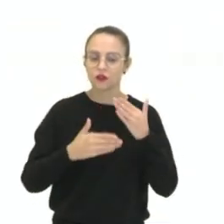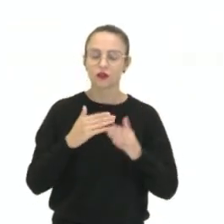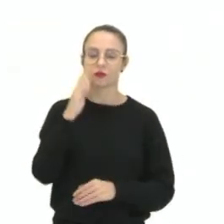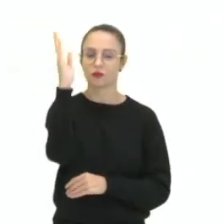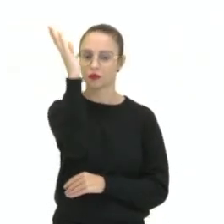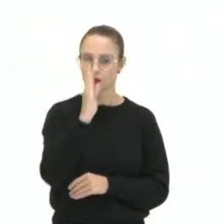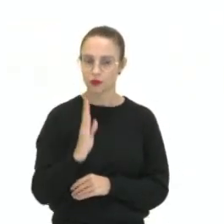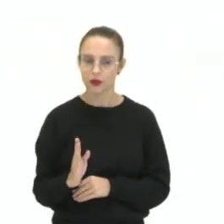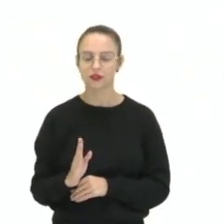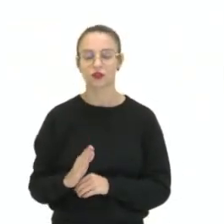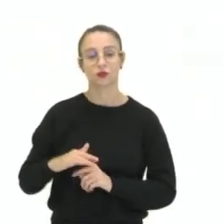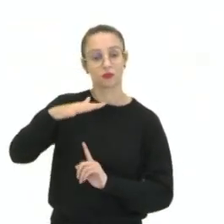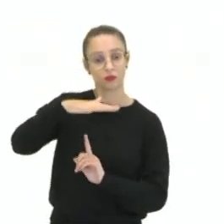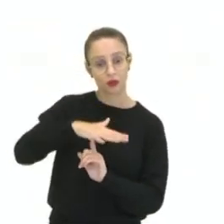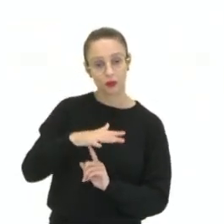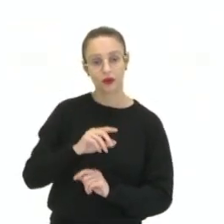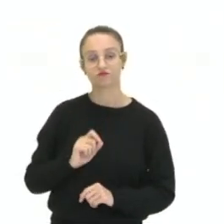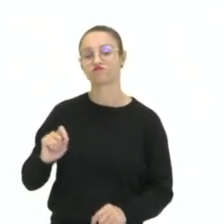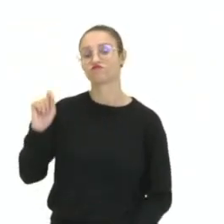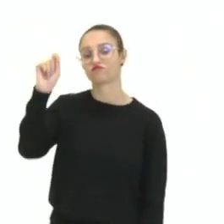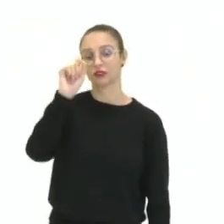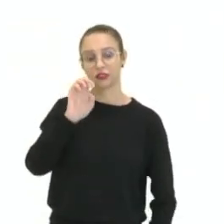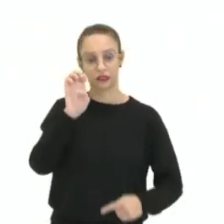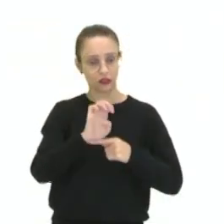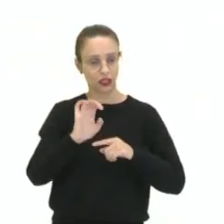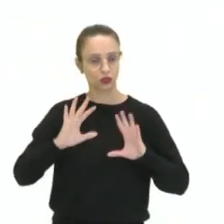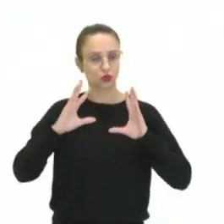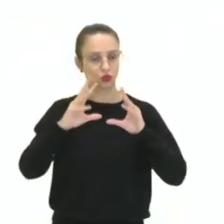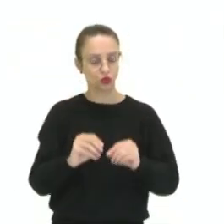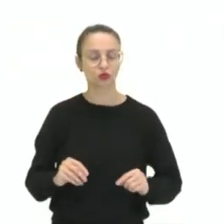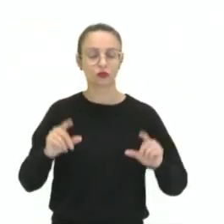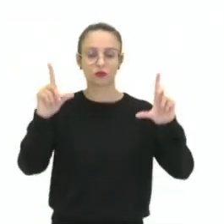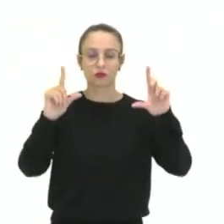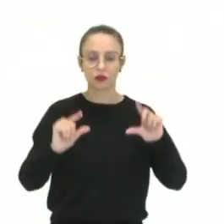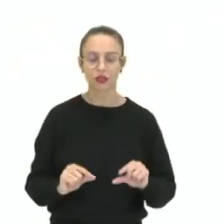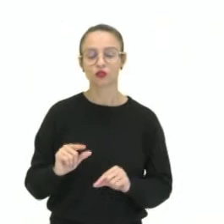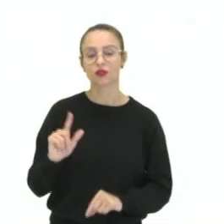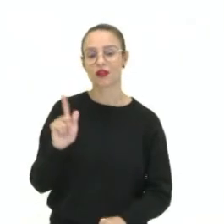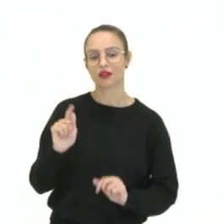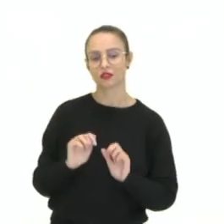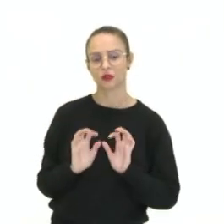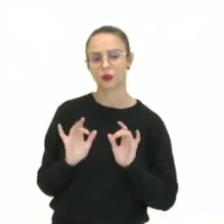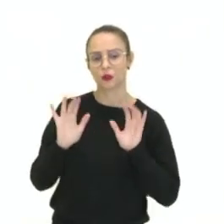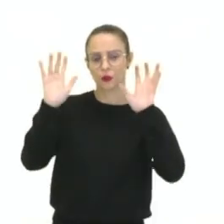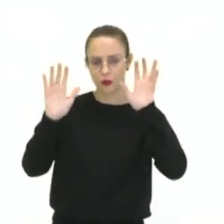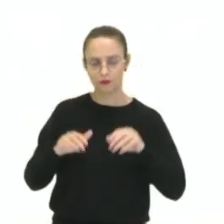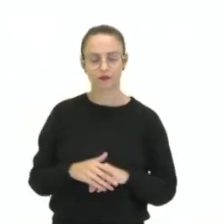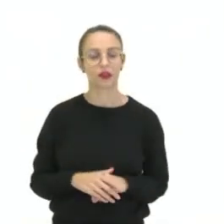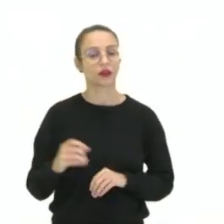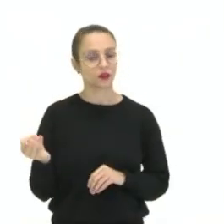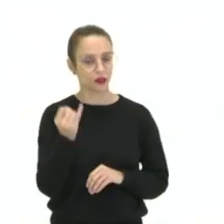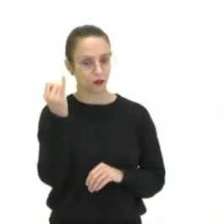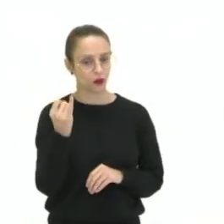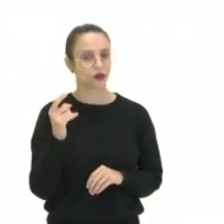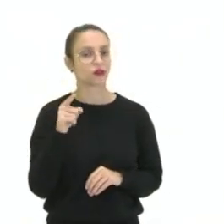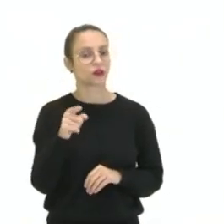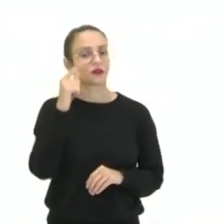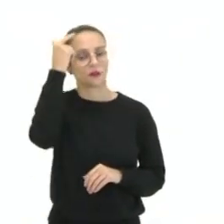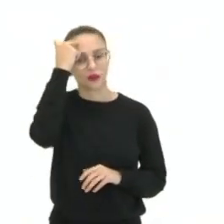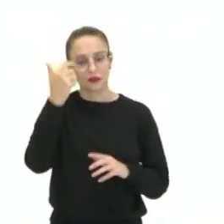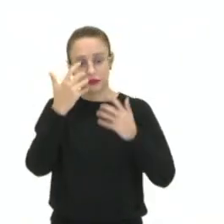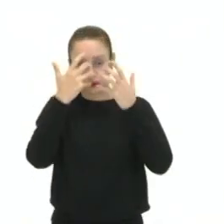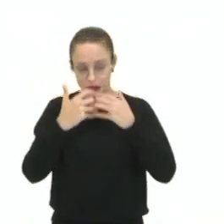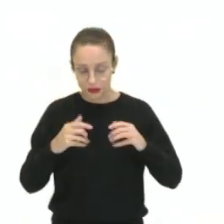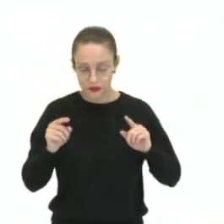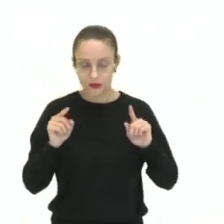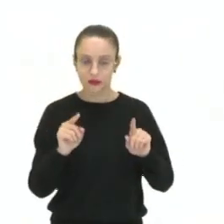Brasil, pelo Paraná, pelos estados em geral, para reduzir a emissão de gases poluentes. É importantíssimo pensar